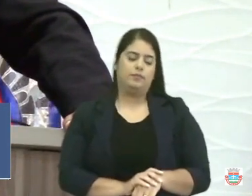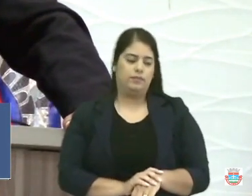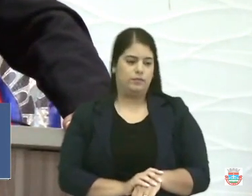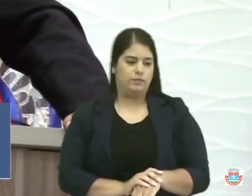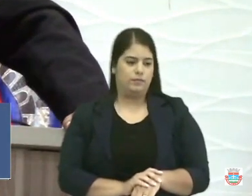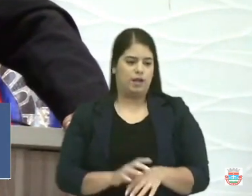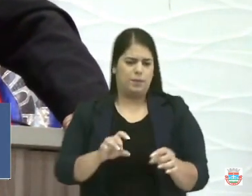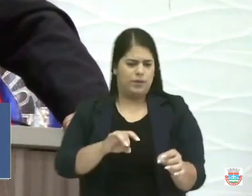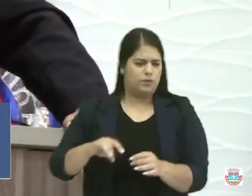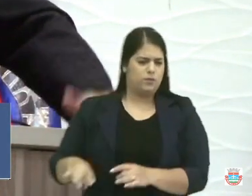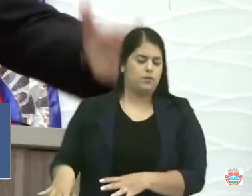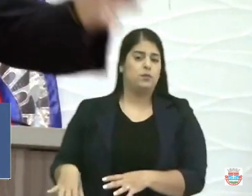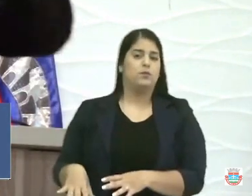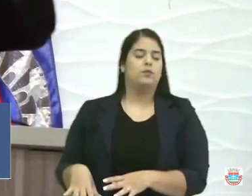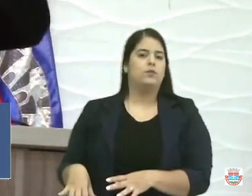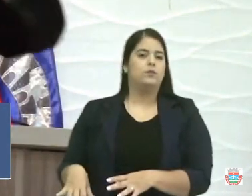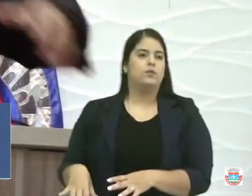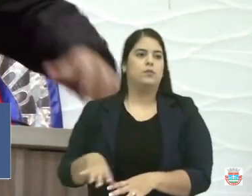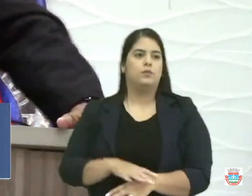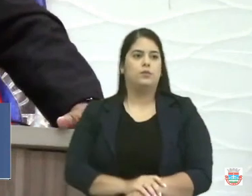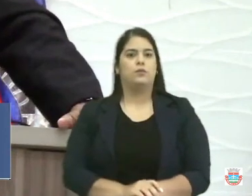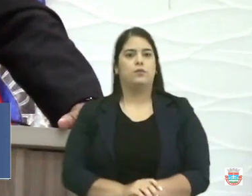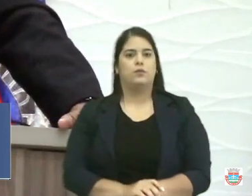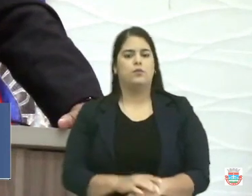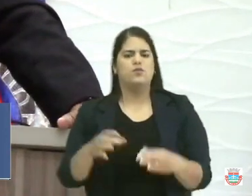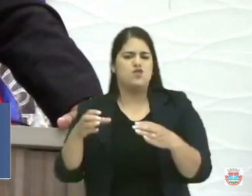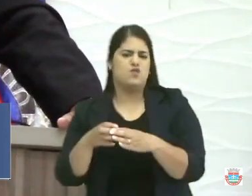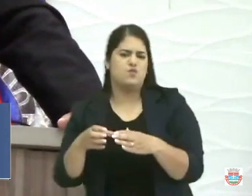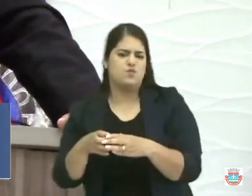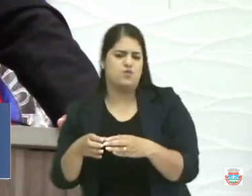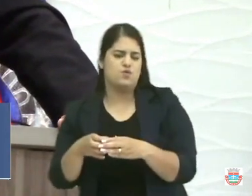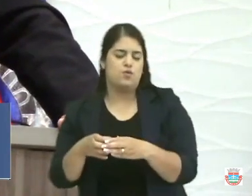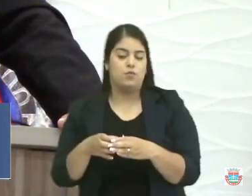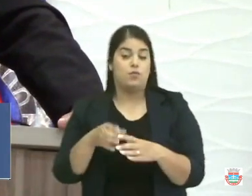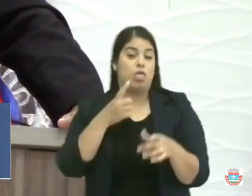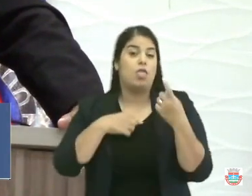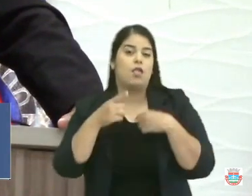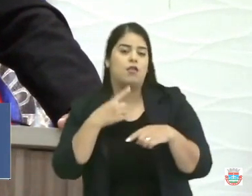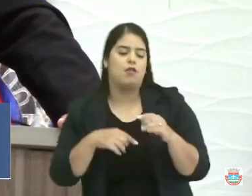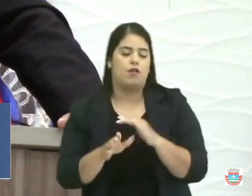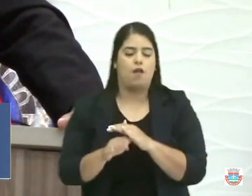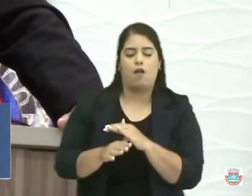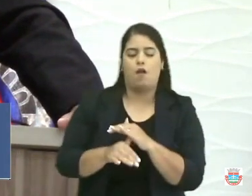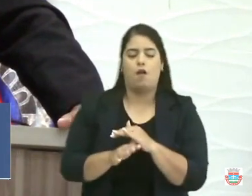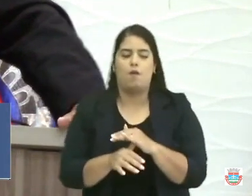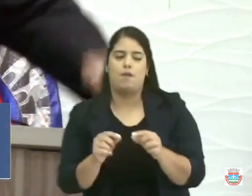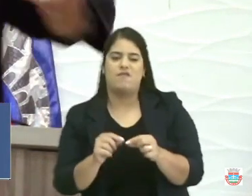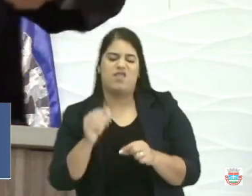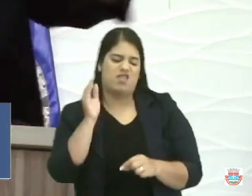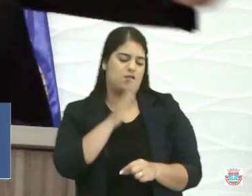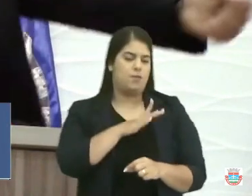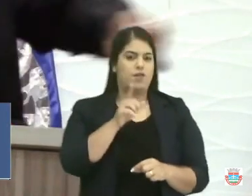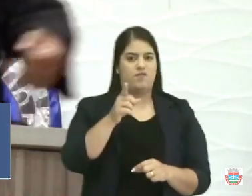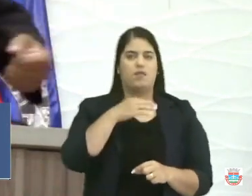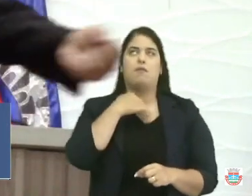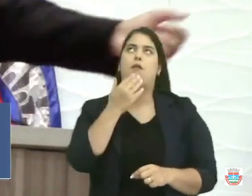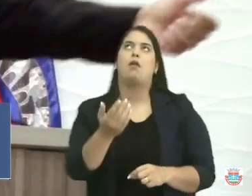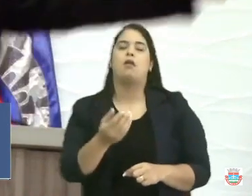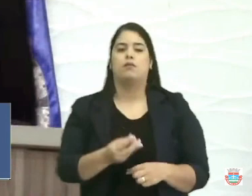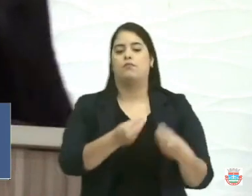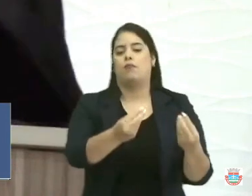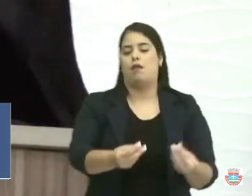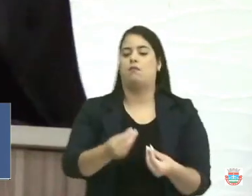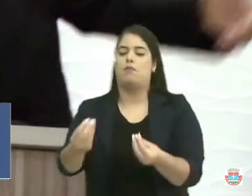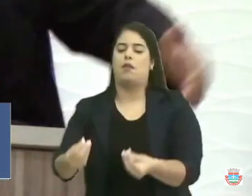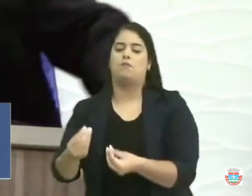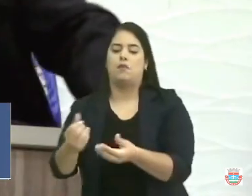por causa desse, o senhor tem uma coja aí, que quer tudo lhe roubar. E o senhor beija, toma. Mas o